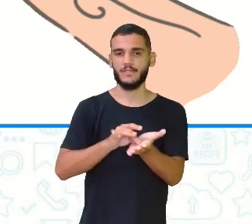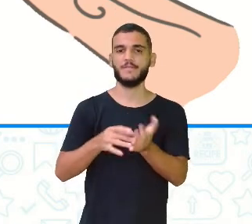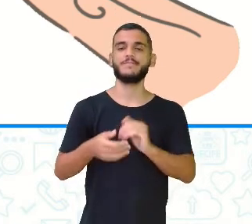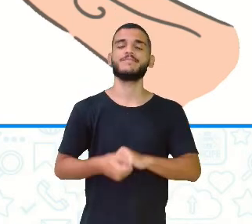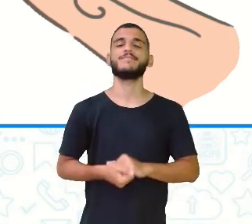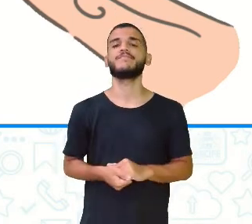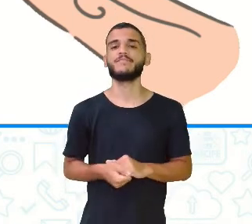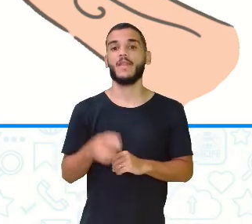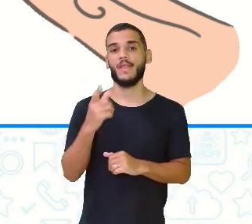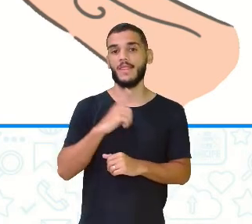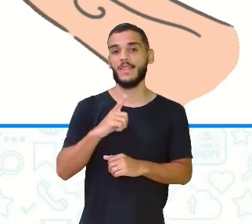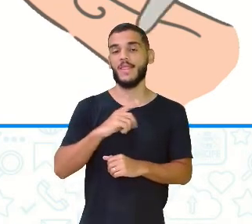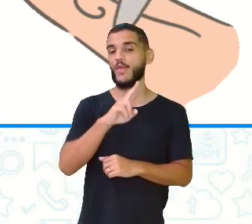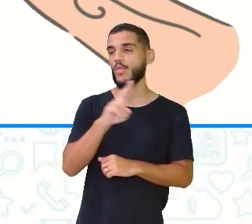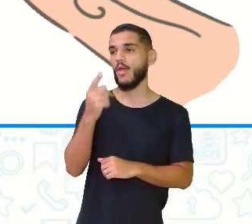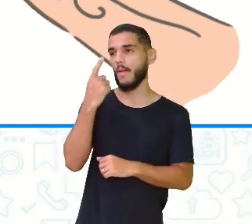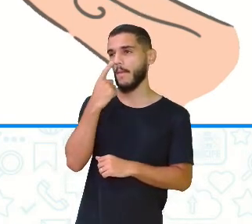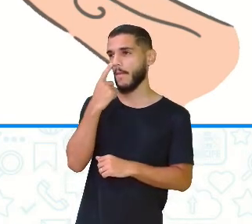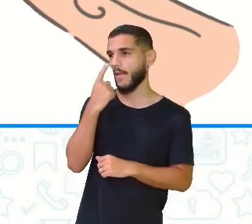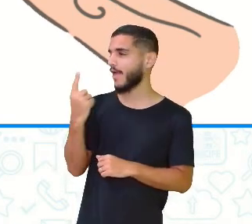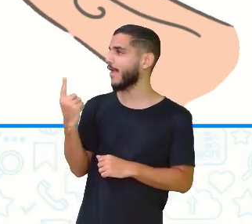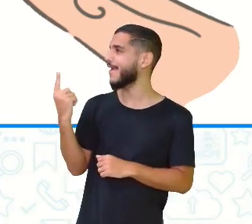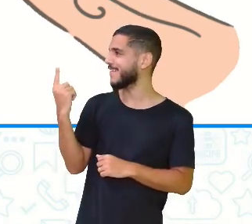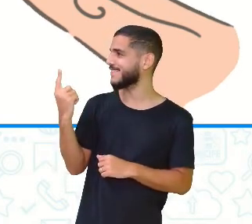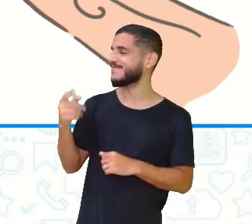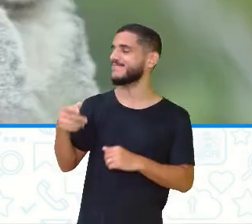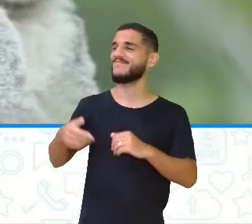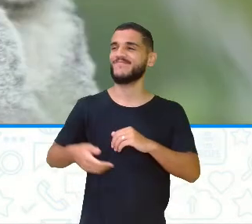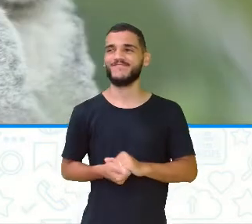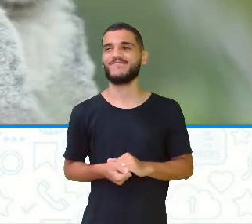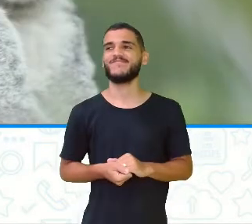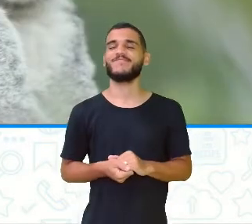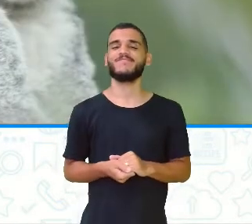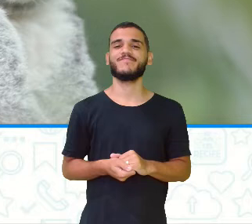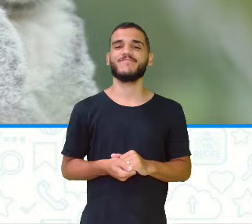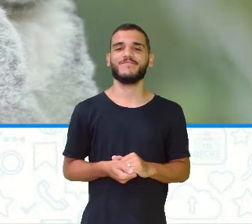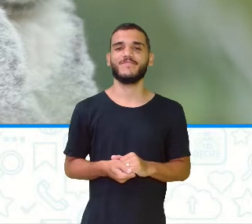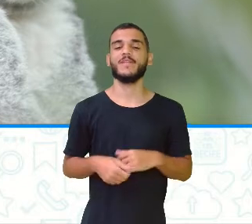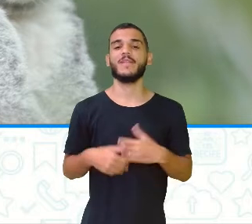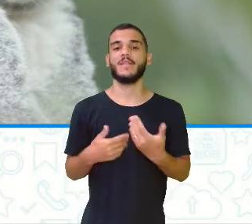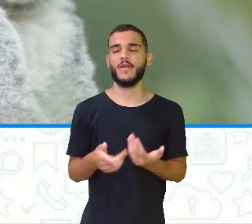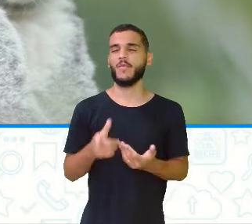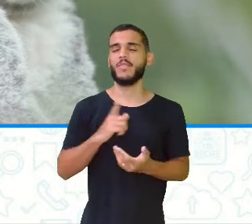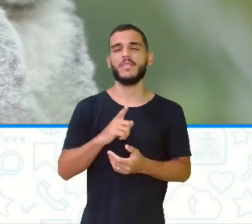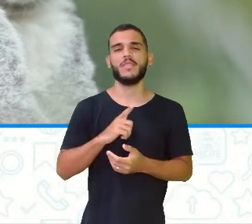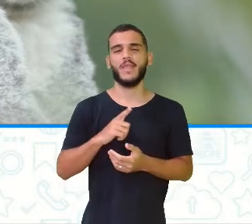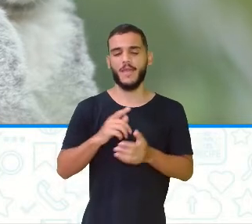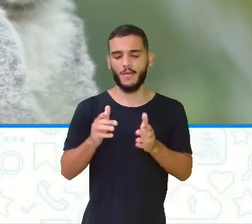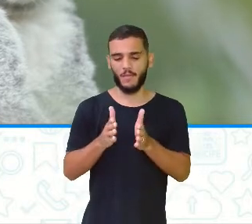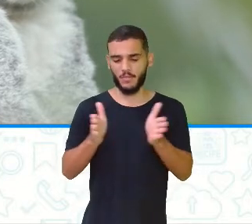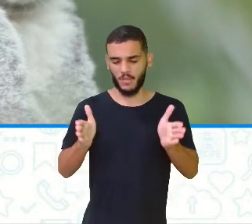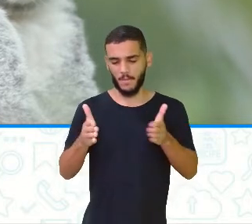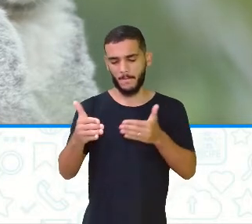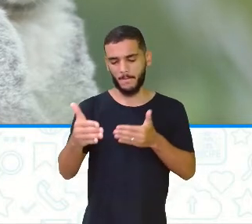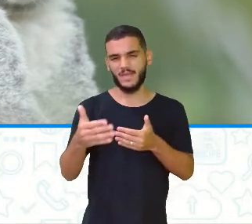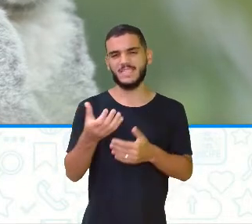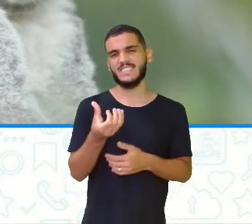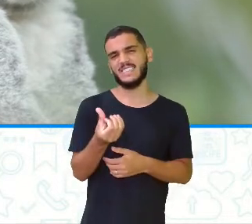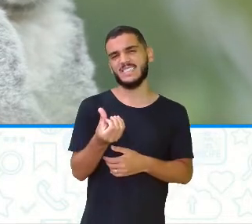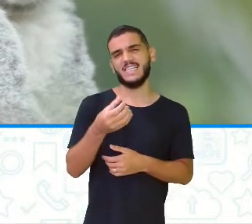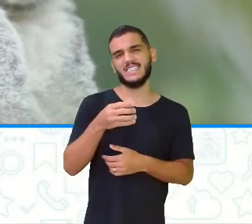Pascolarctos cinereus. Olha, que nome difícil, né? Então, gente, ele mede em média de 60